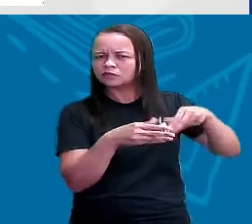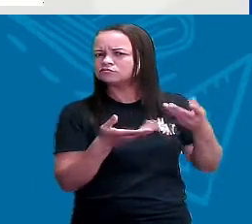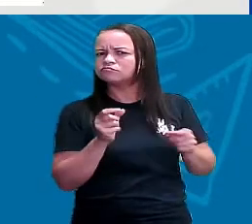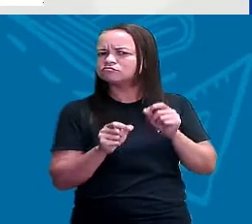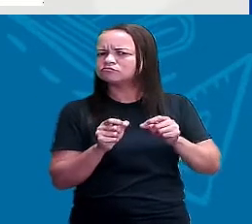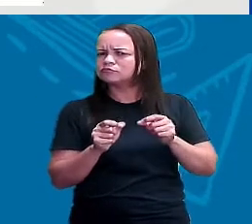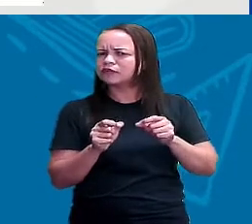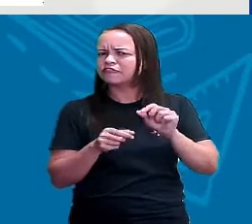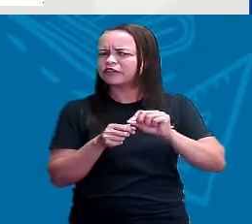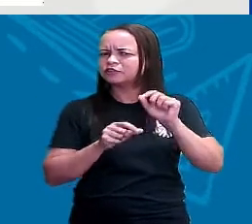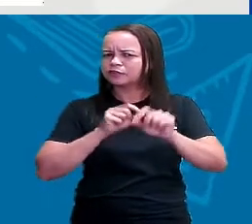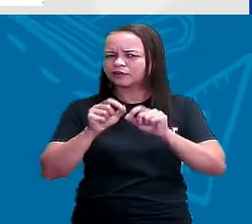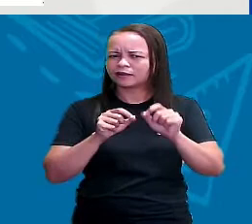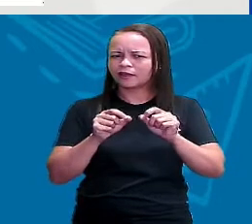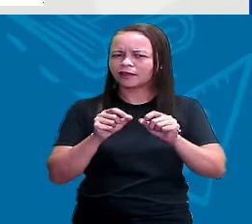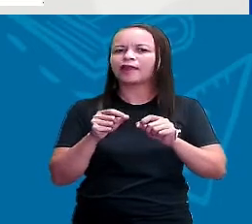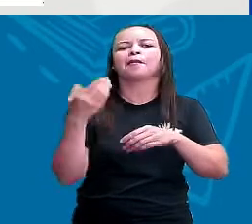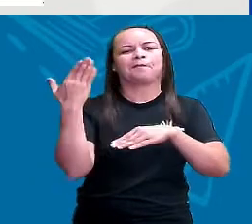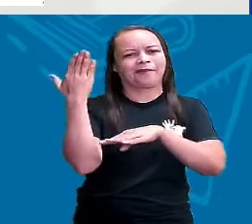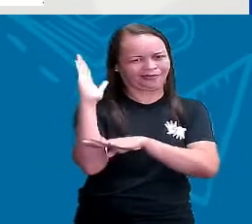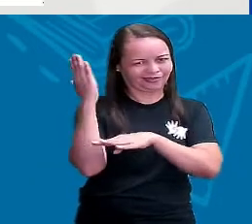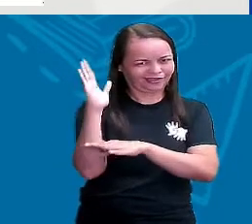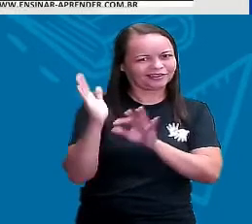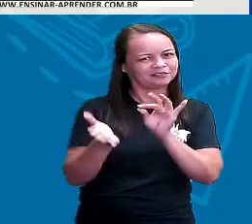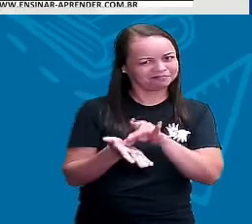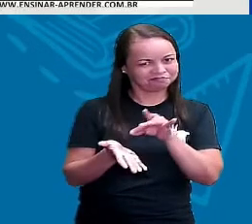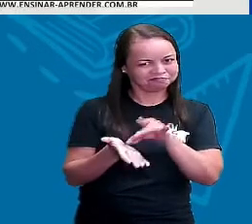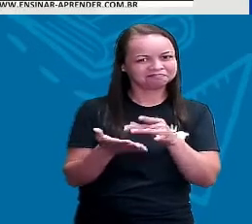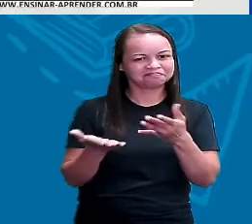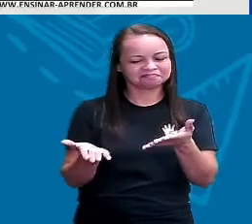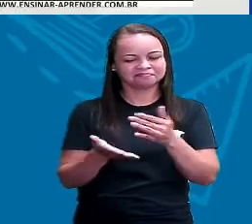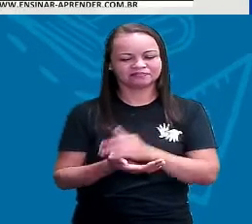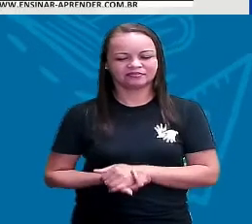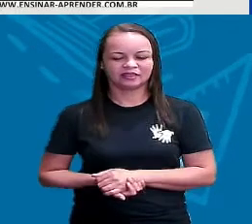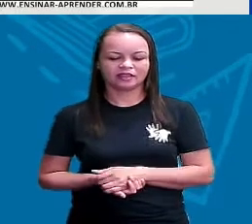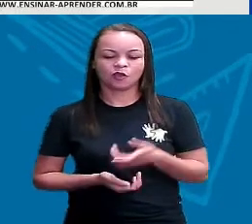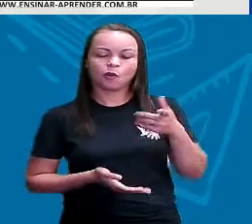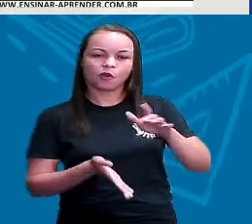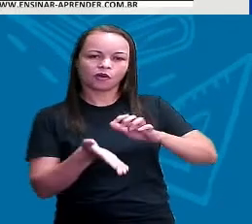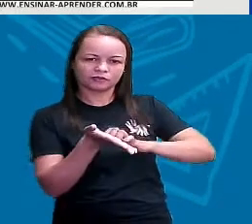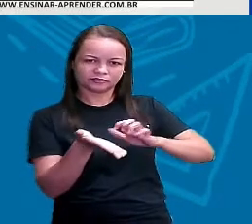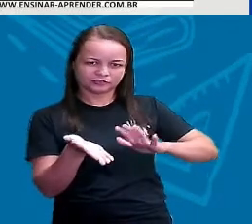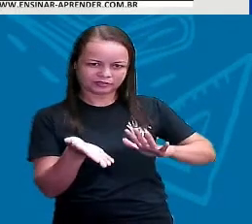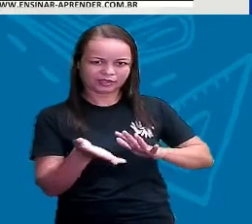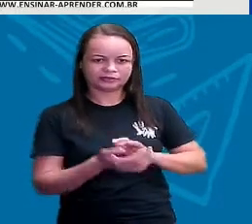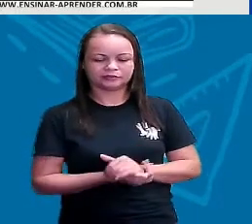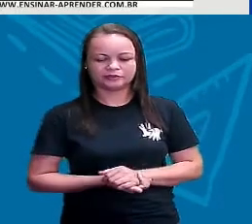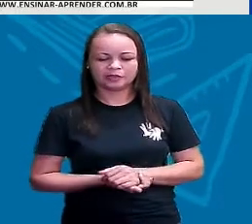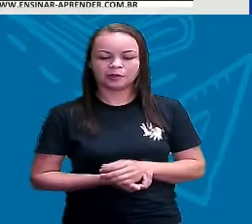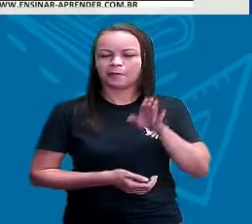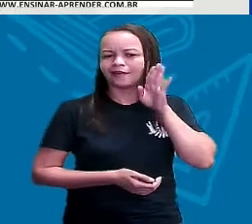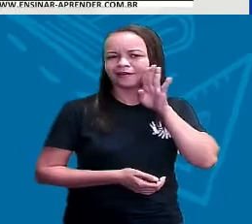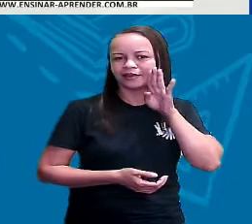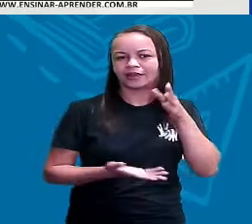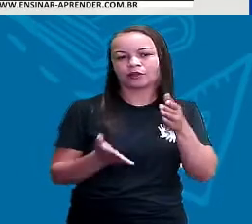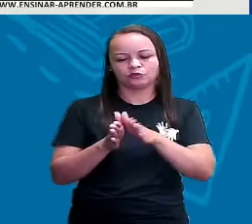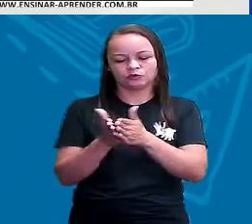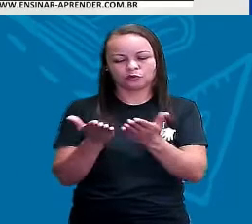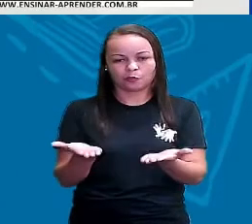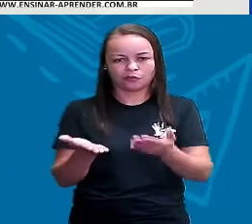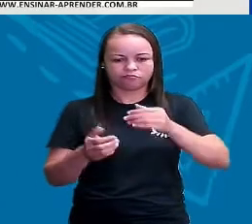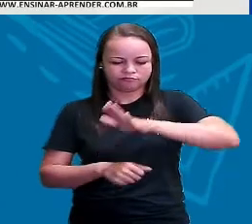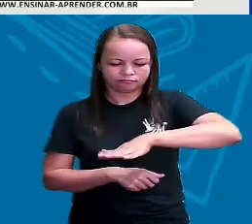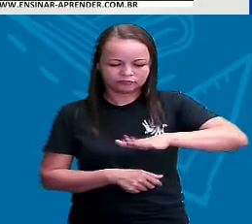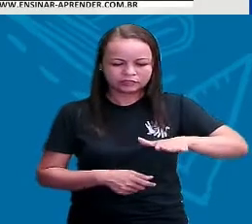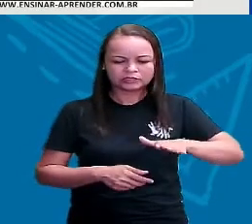farinha? Eu acho que vocês sabem que é de madeira, né? Outras atividades aqui, olha, bem legal, sobre o livro infantil,